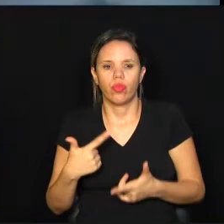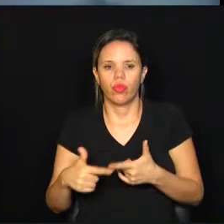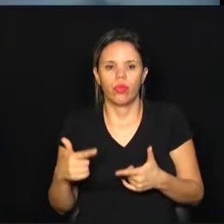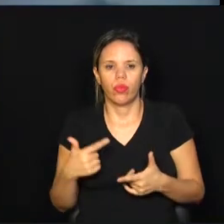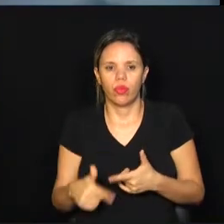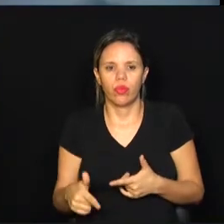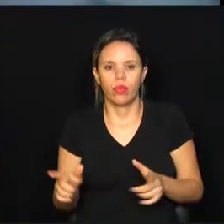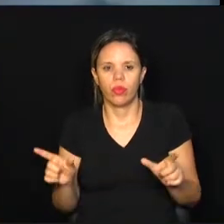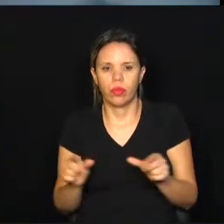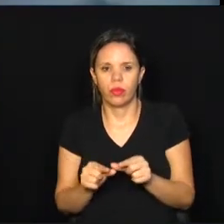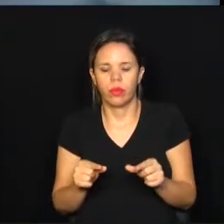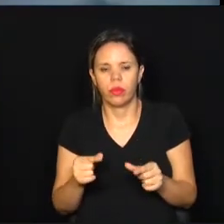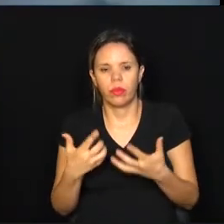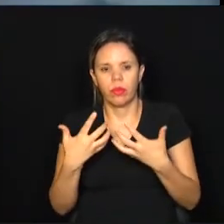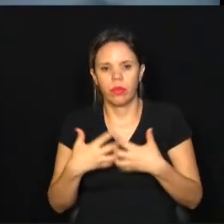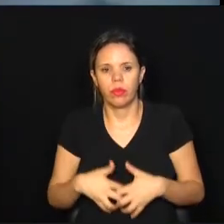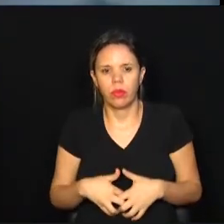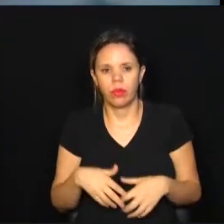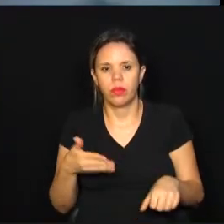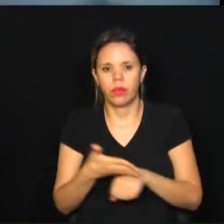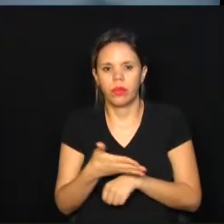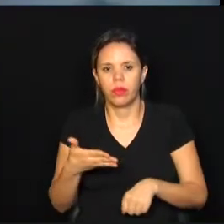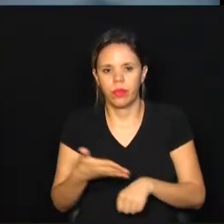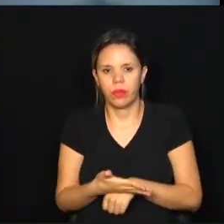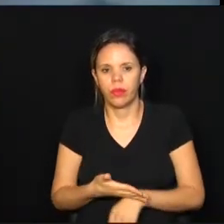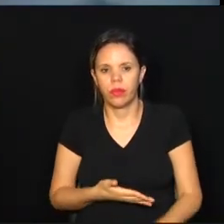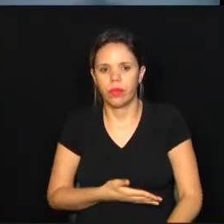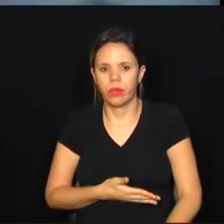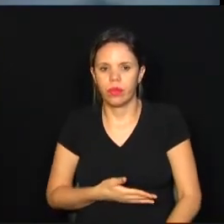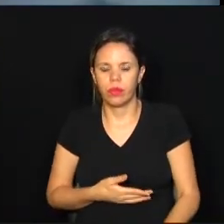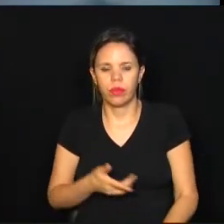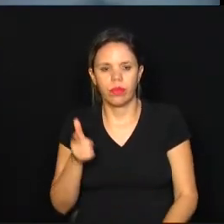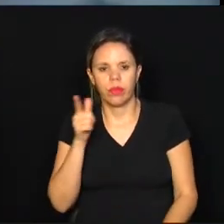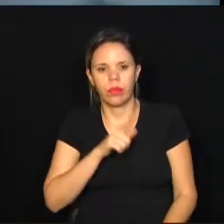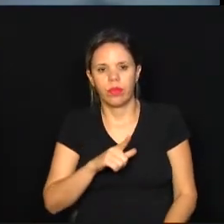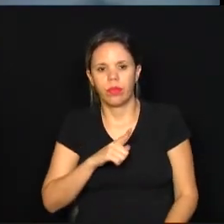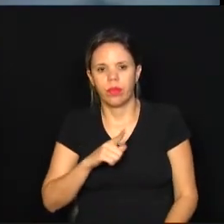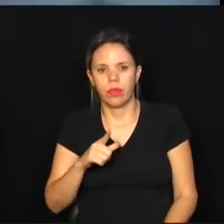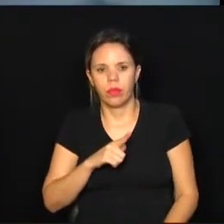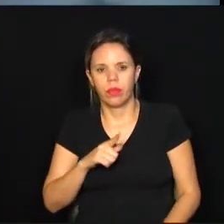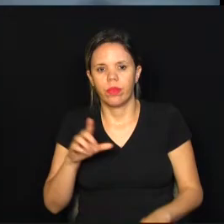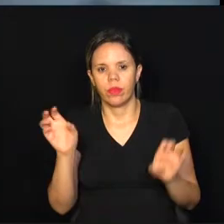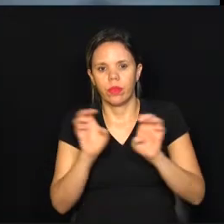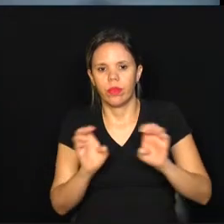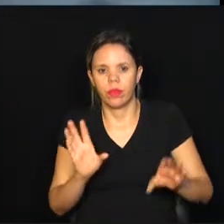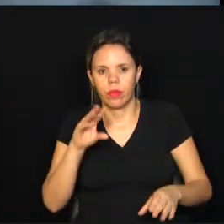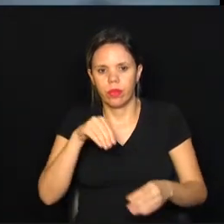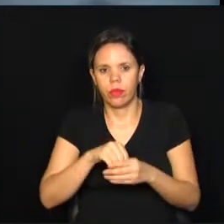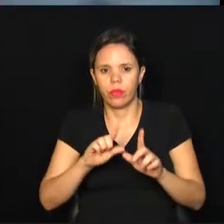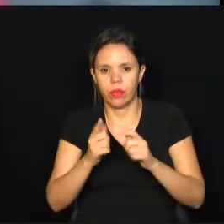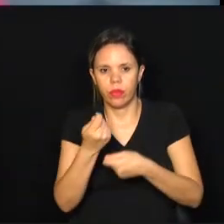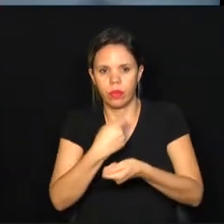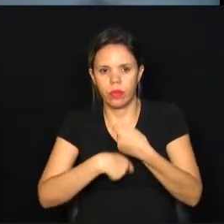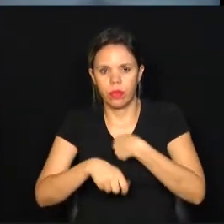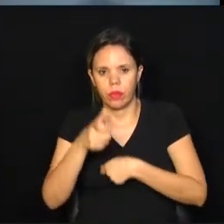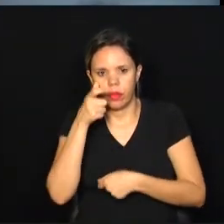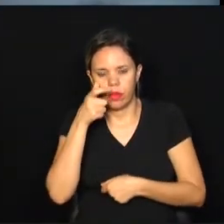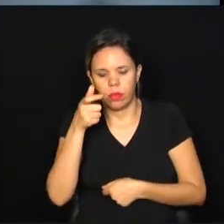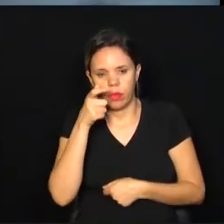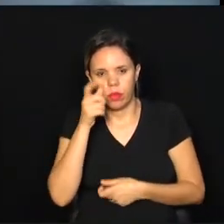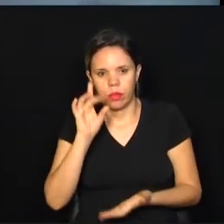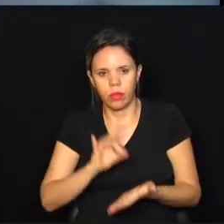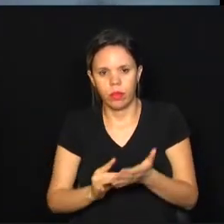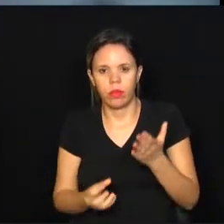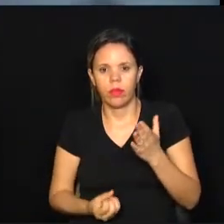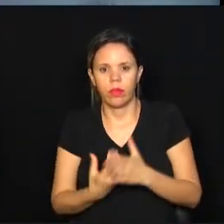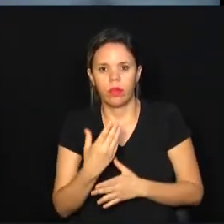escala menor, de pensar a escala menor e da participação, né? Porque aí você consegue ter uma estrutura dentro da gestão que escute, de